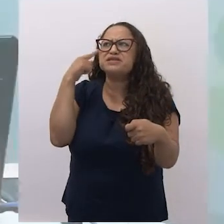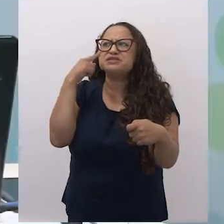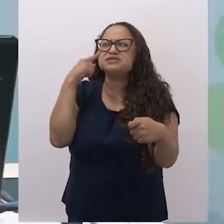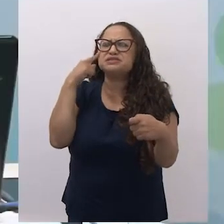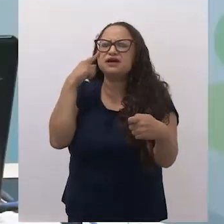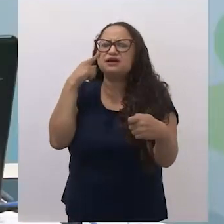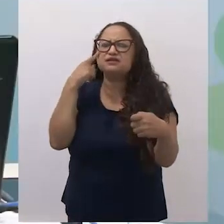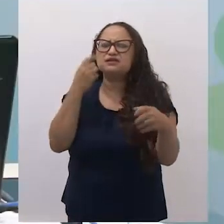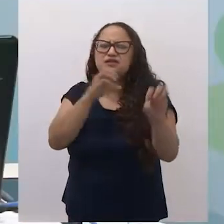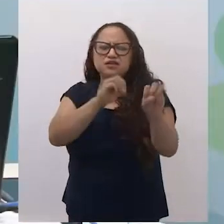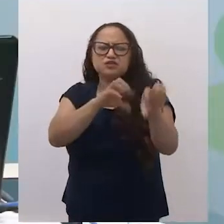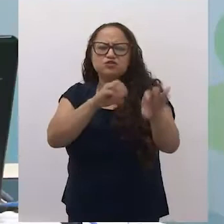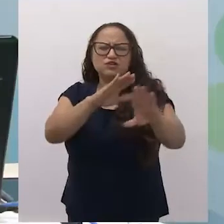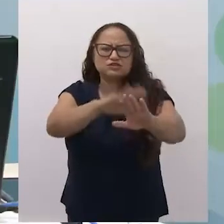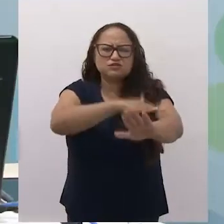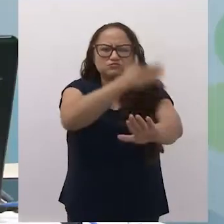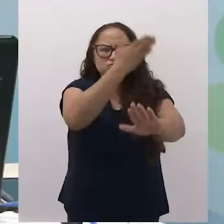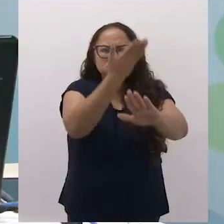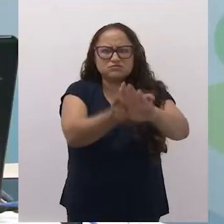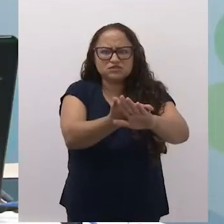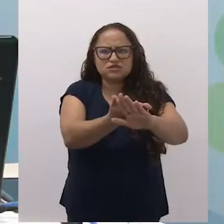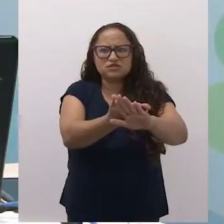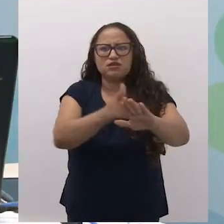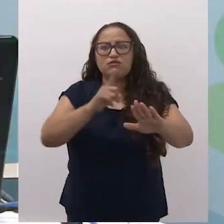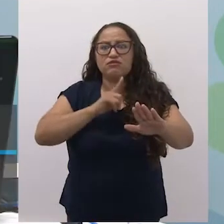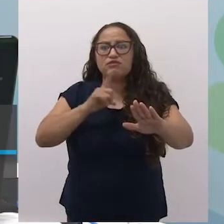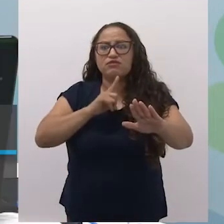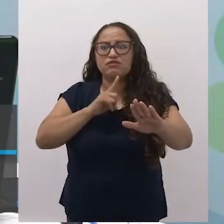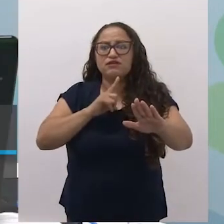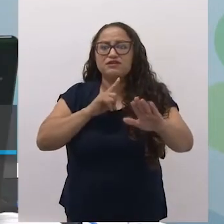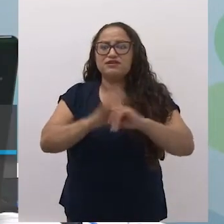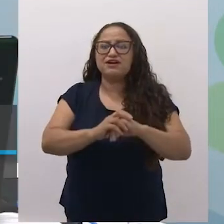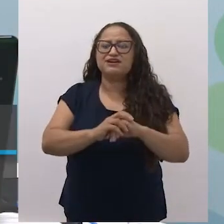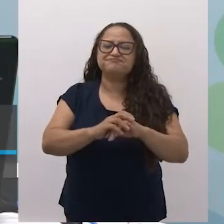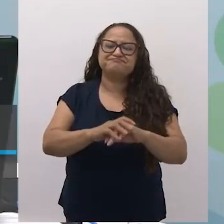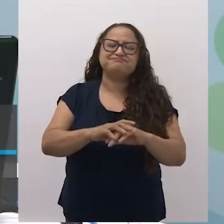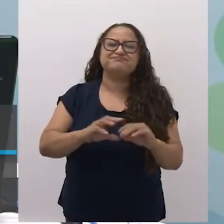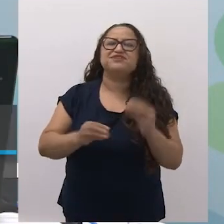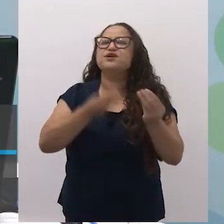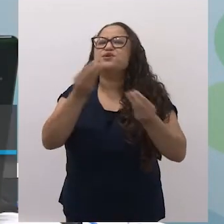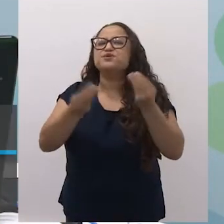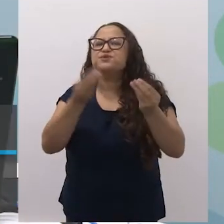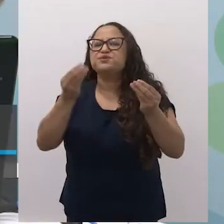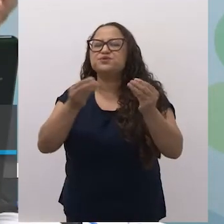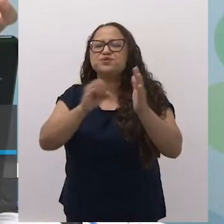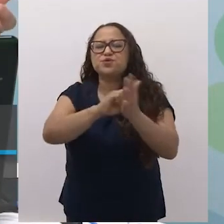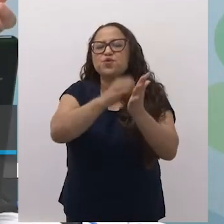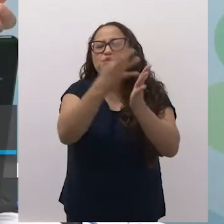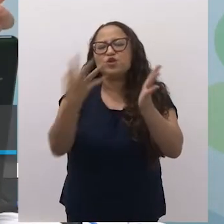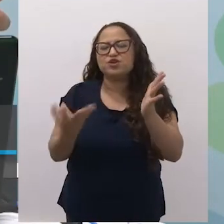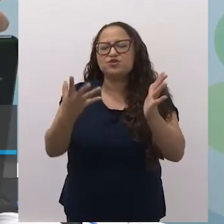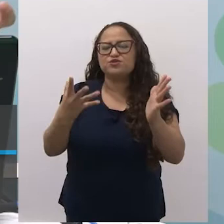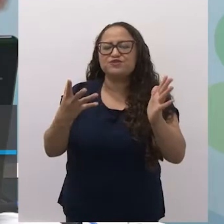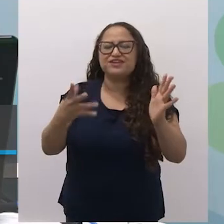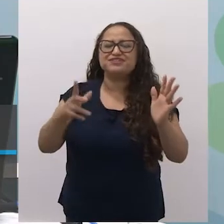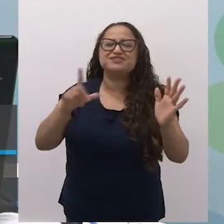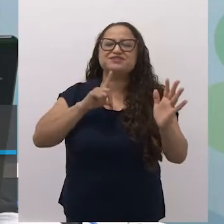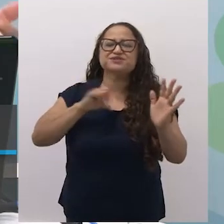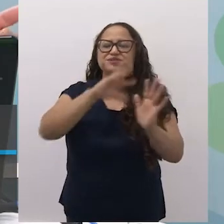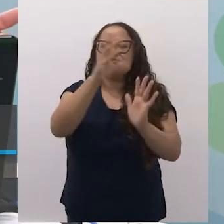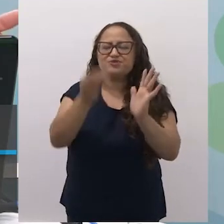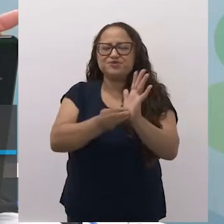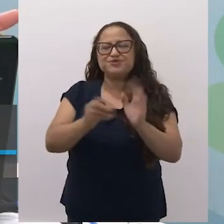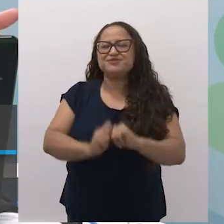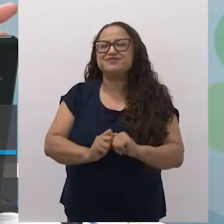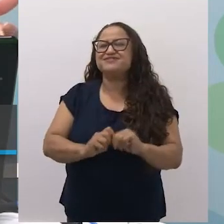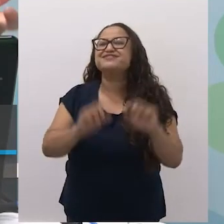pensamos em educação integral, no currículo como um todo, no estudante como um todo e nessa articulação do currículo de